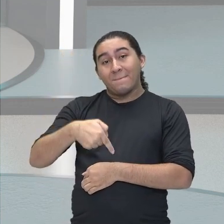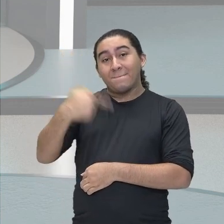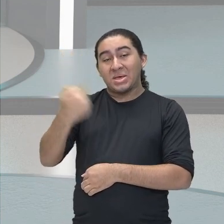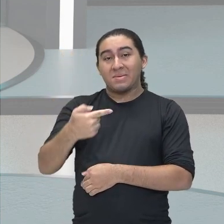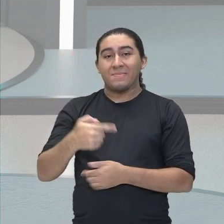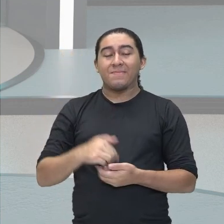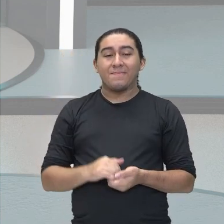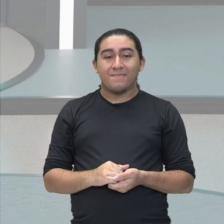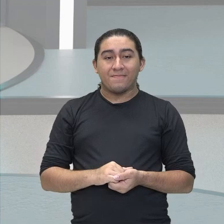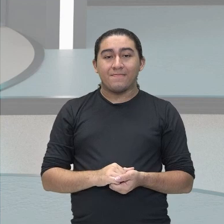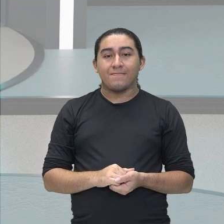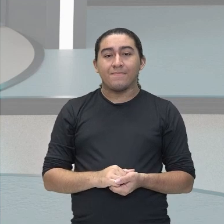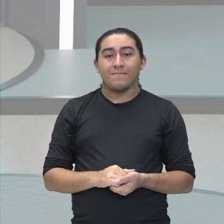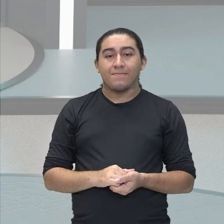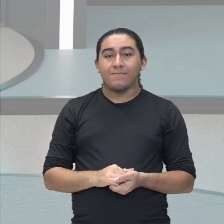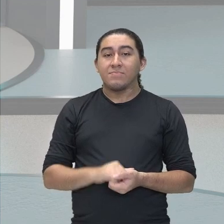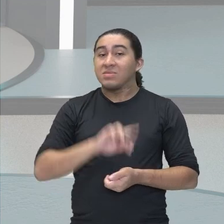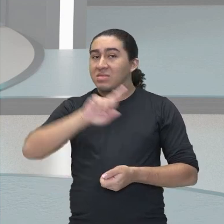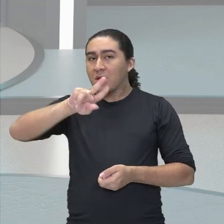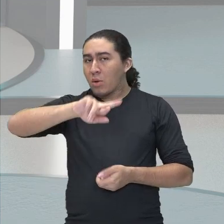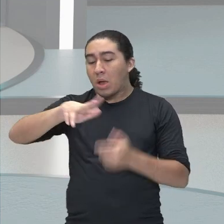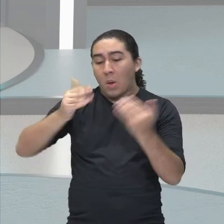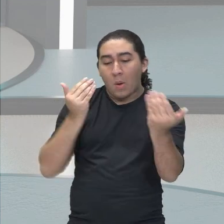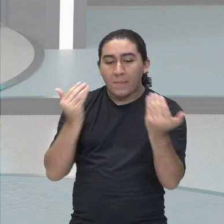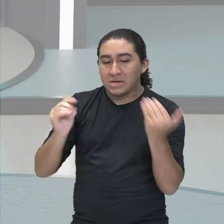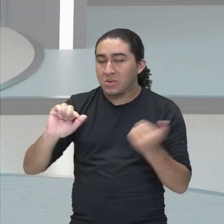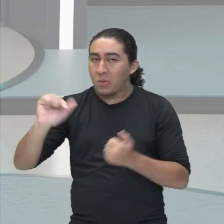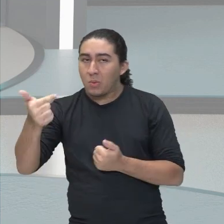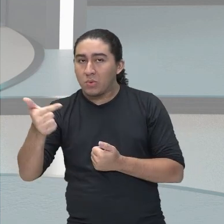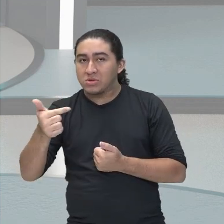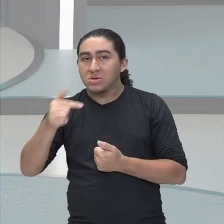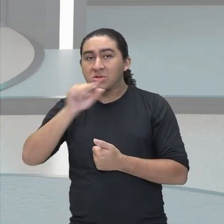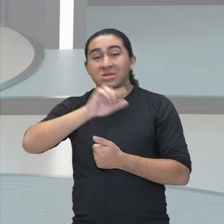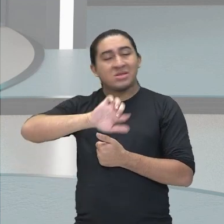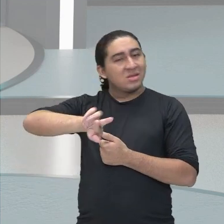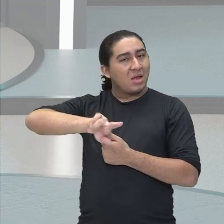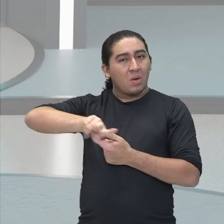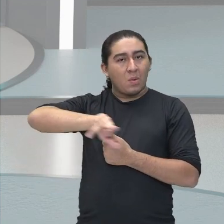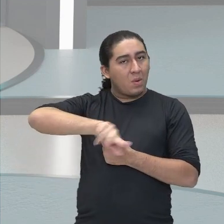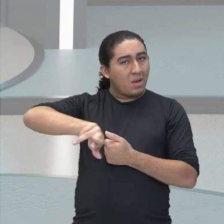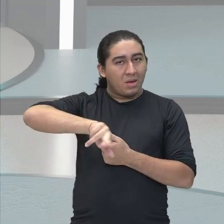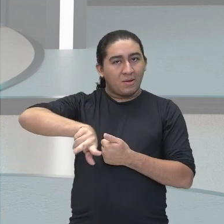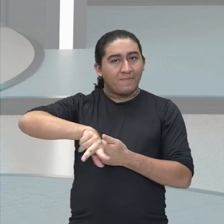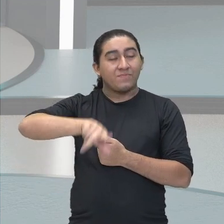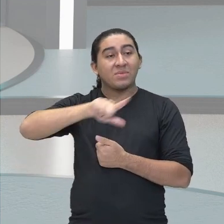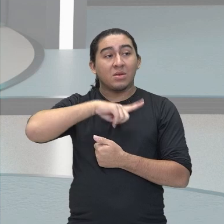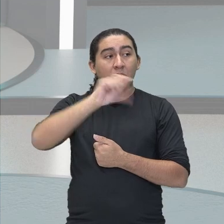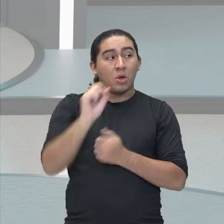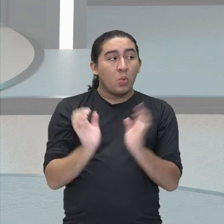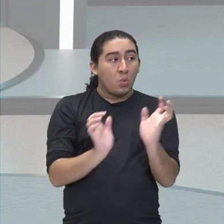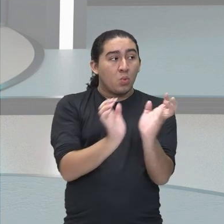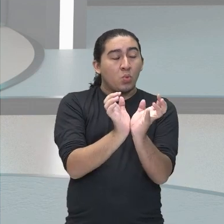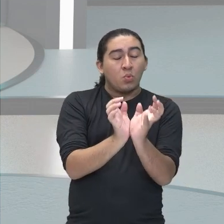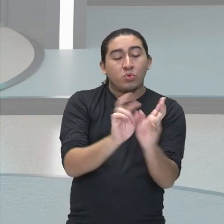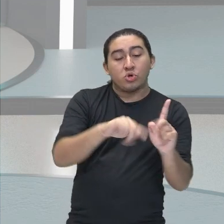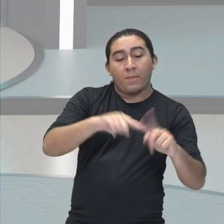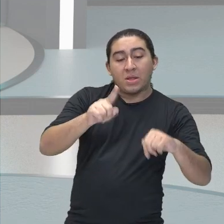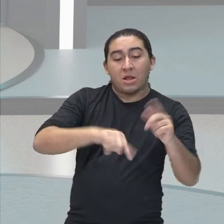loja. Não estou comparando com outra, tá? Eu estou tirando de dentro de um grupo